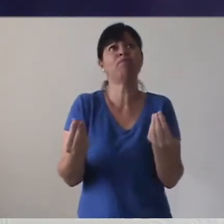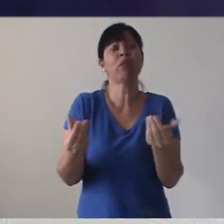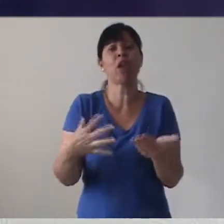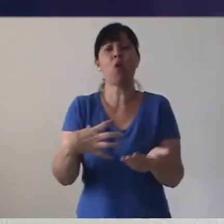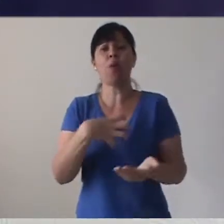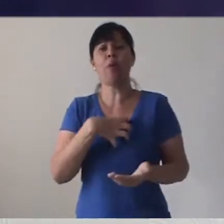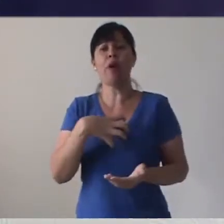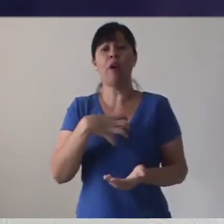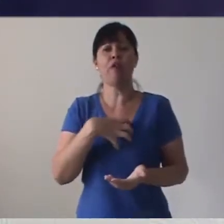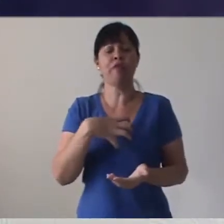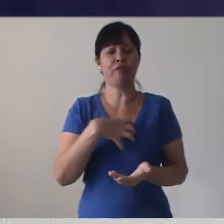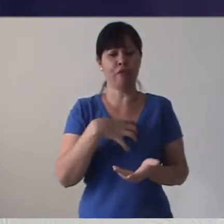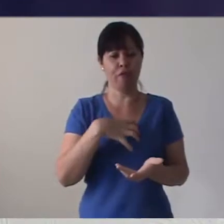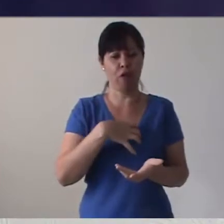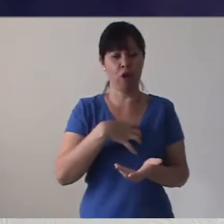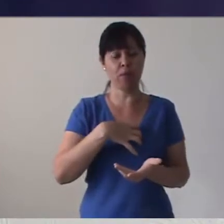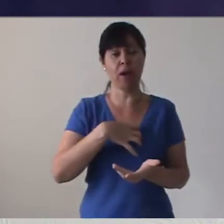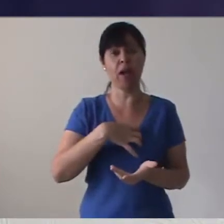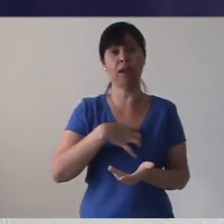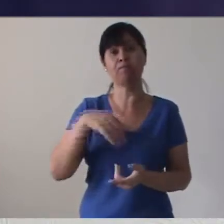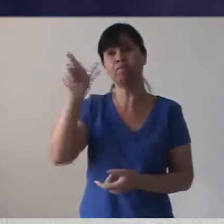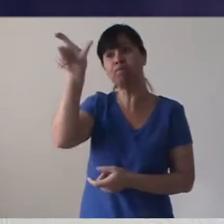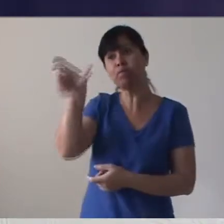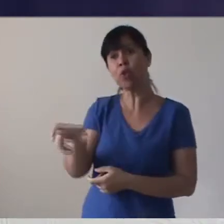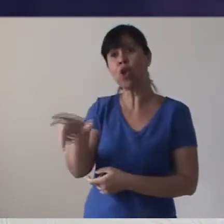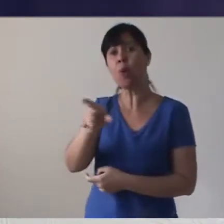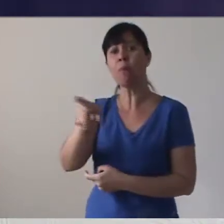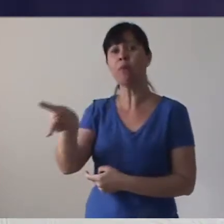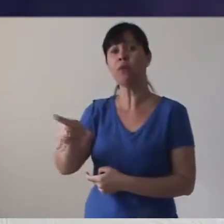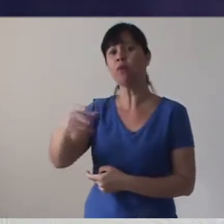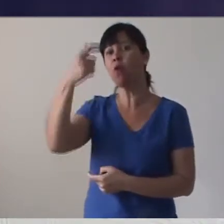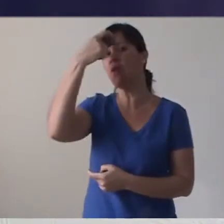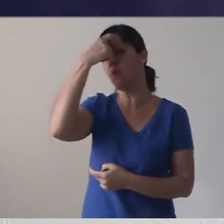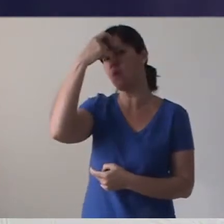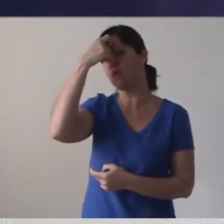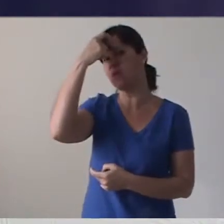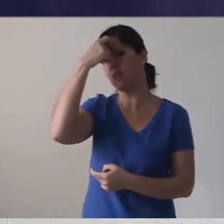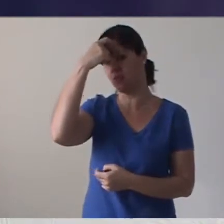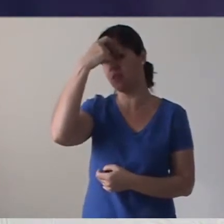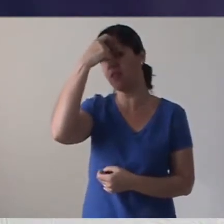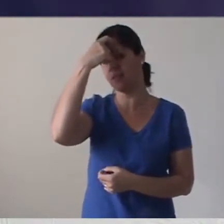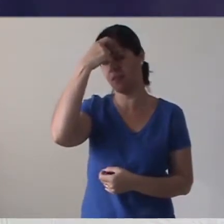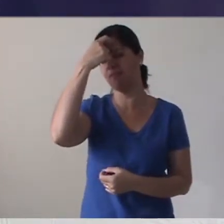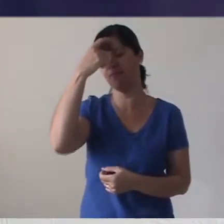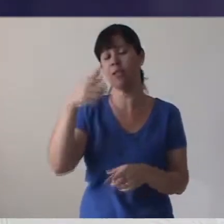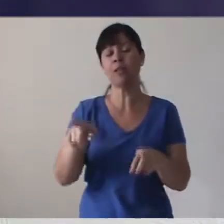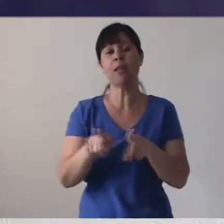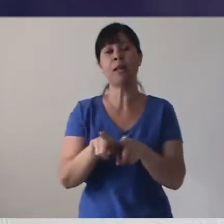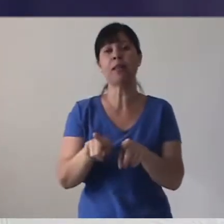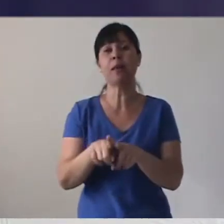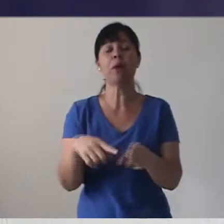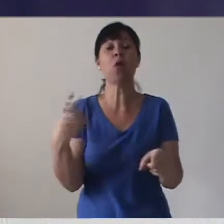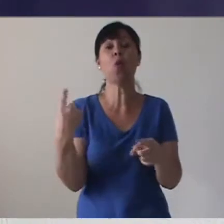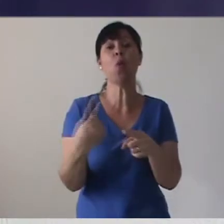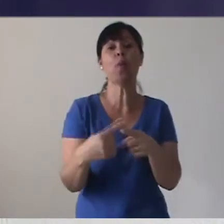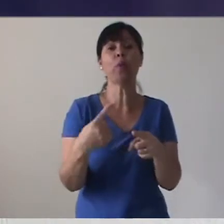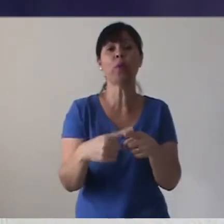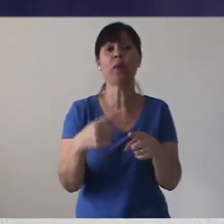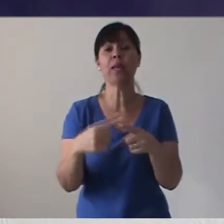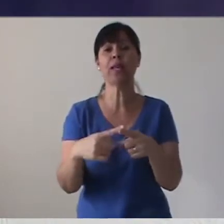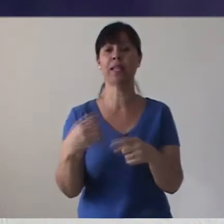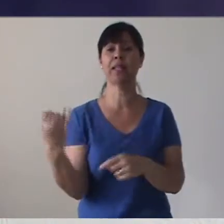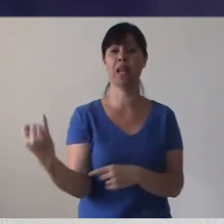uma forma de conscientização dos professores, né? E o porquê da